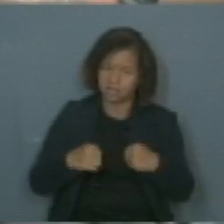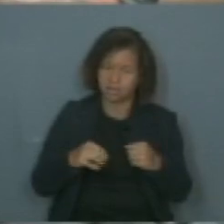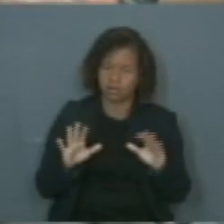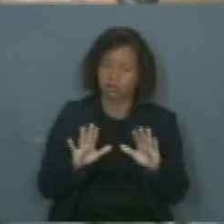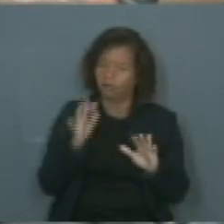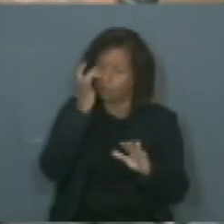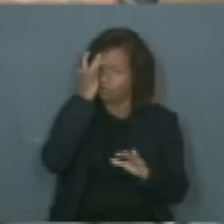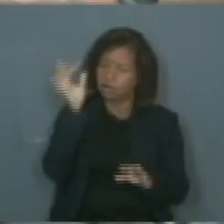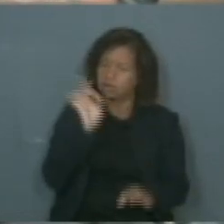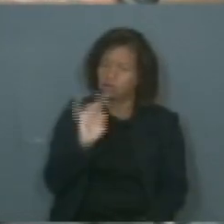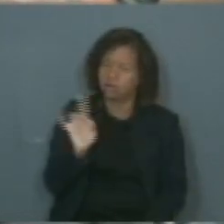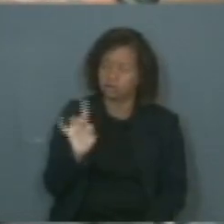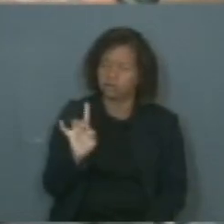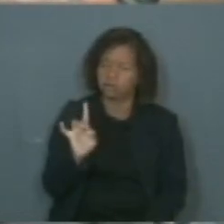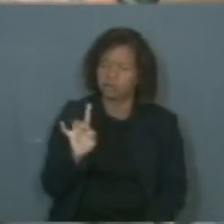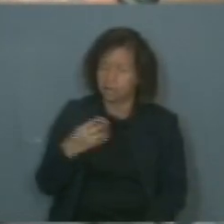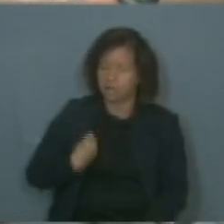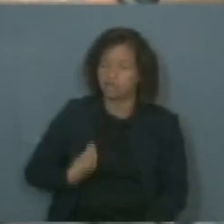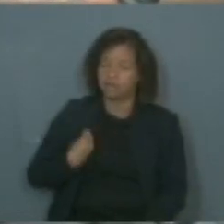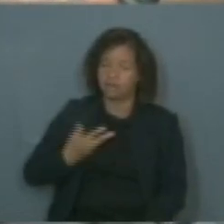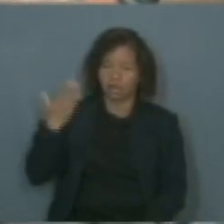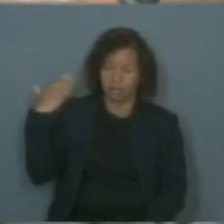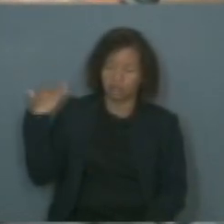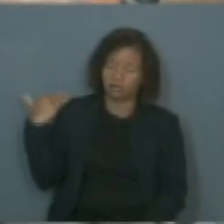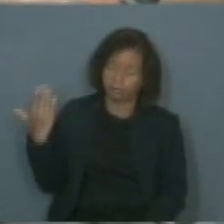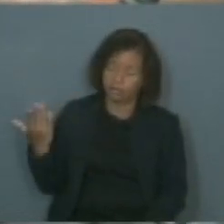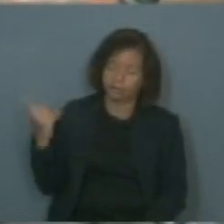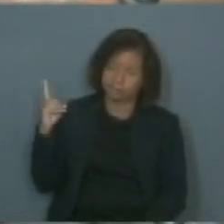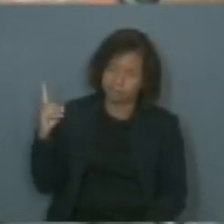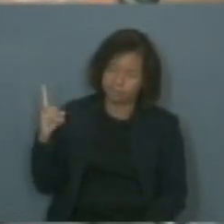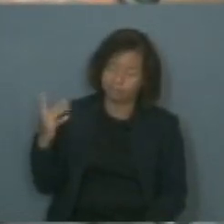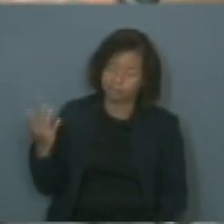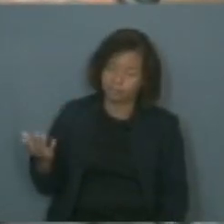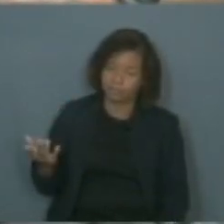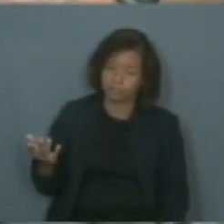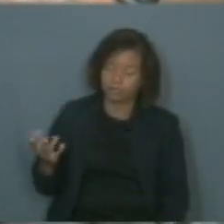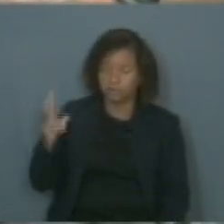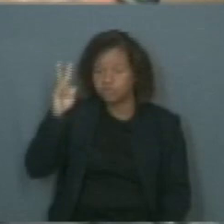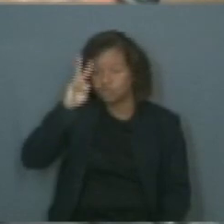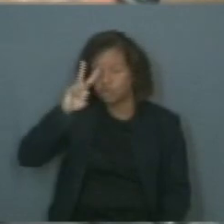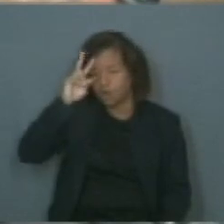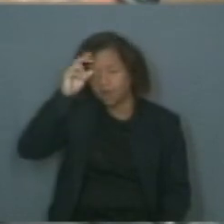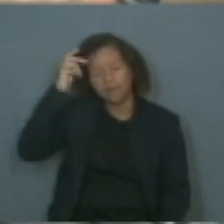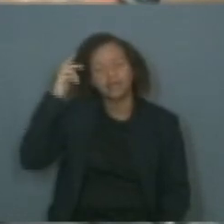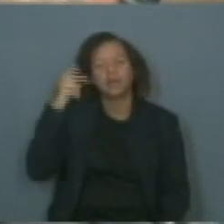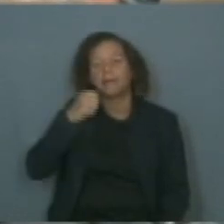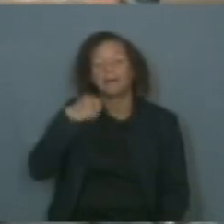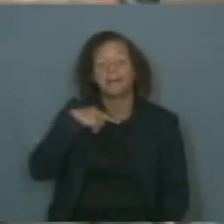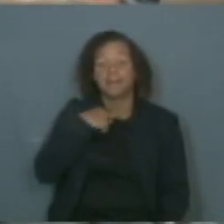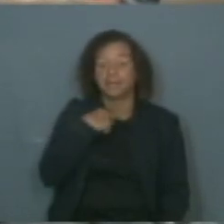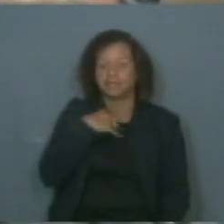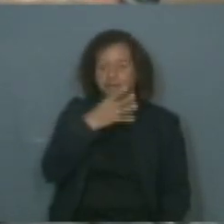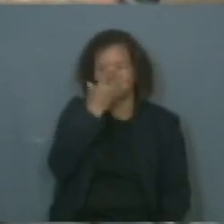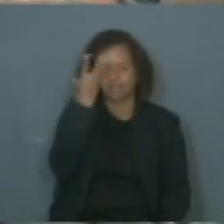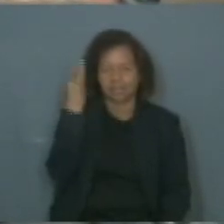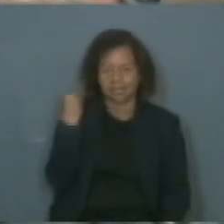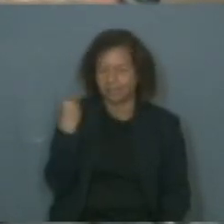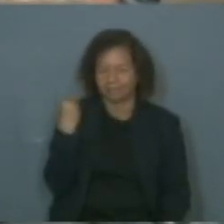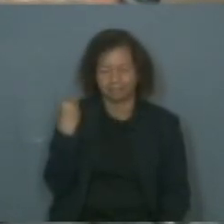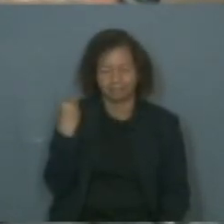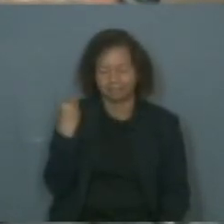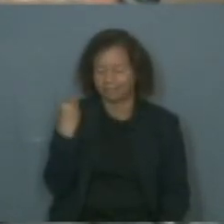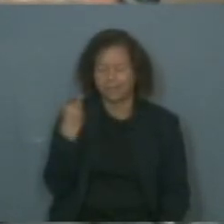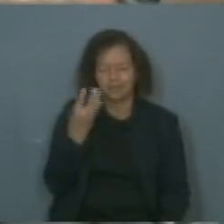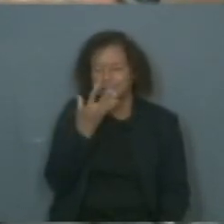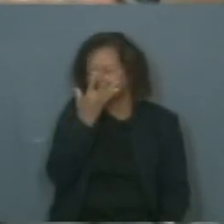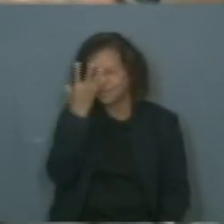não foi fácil para quem viveu aquilo ali. Entendeu? Uma história que não pode ser esquecida, ela não pode